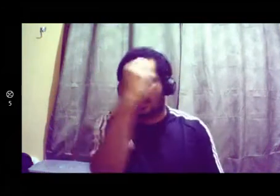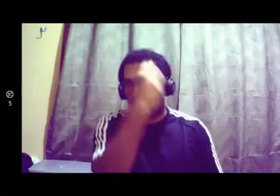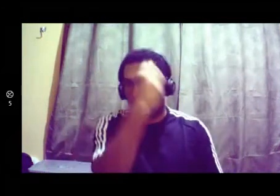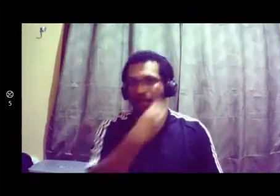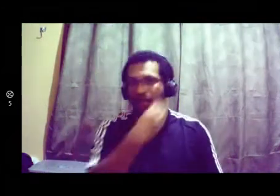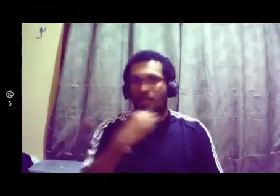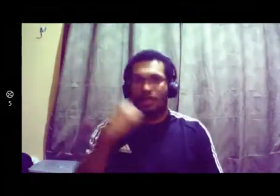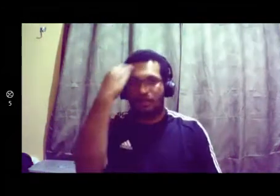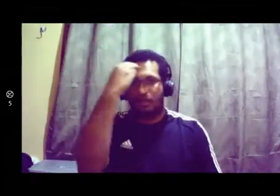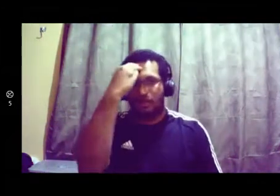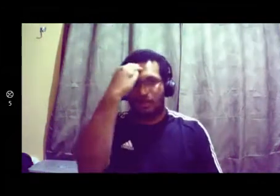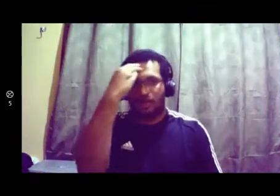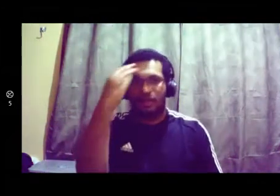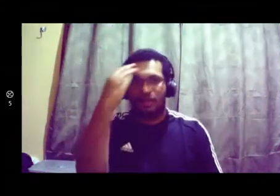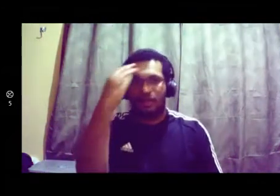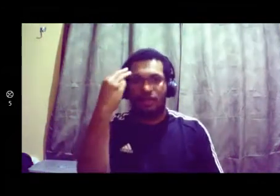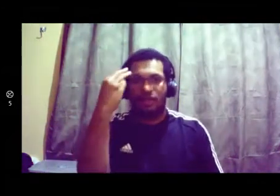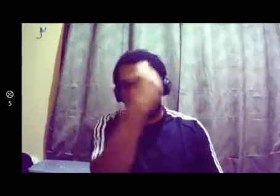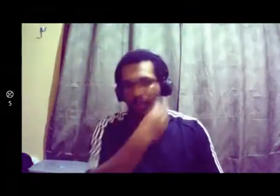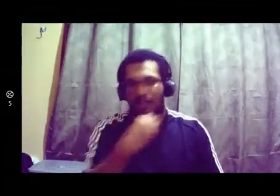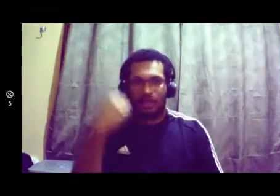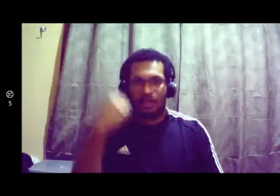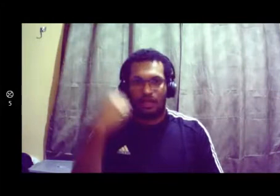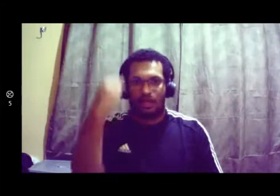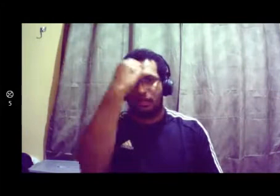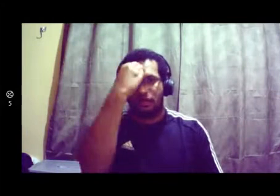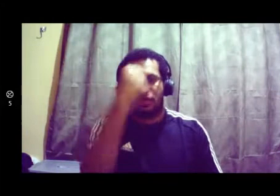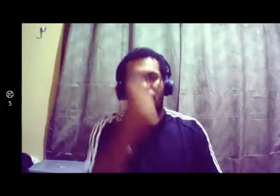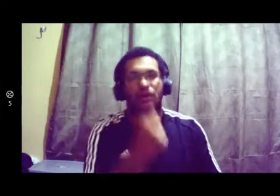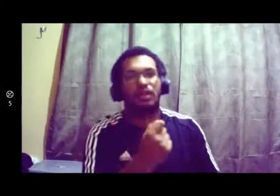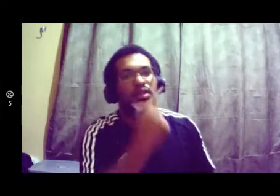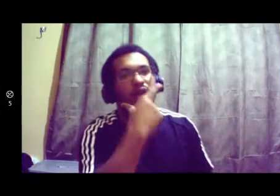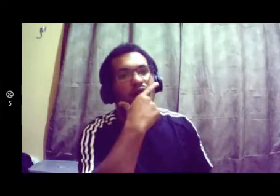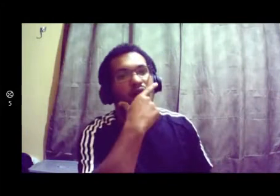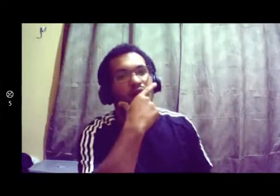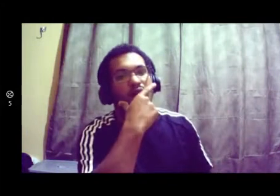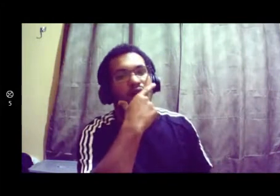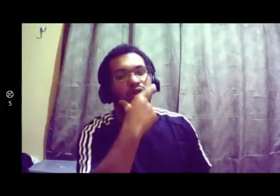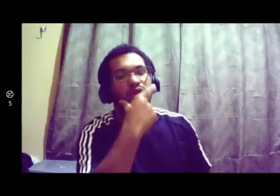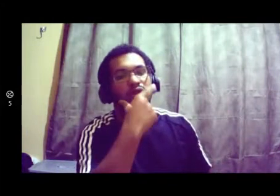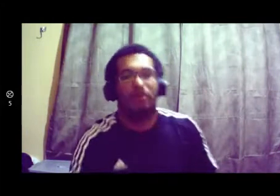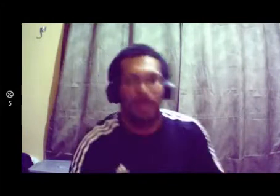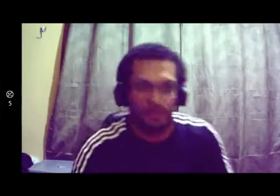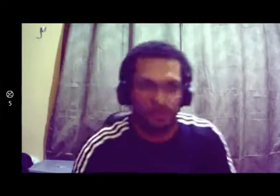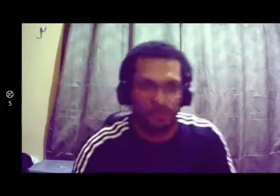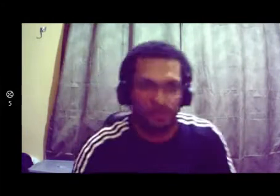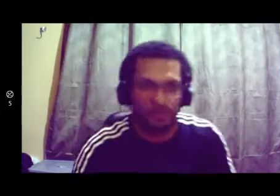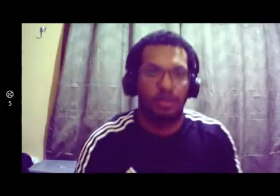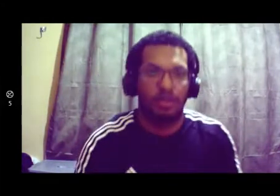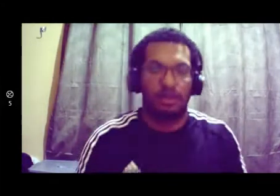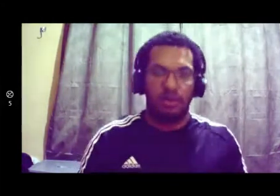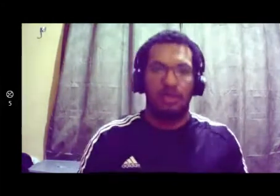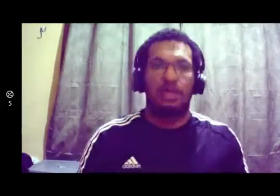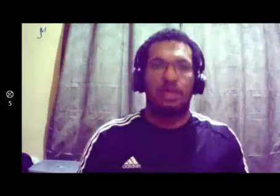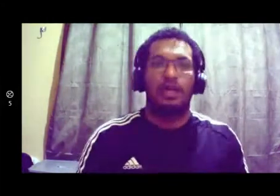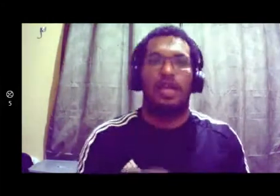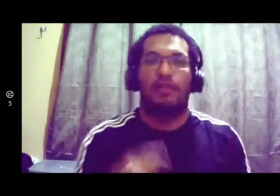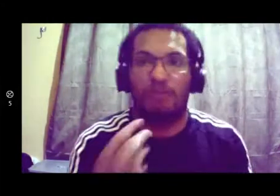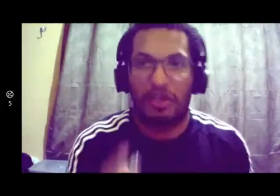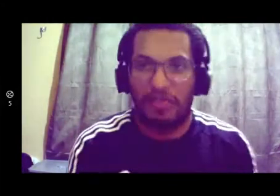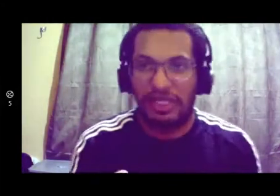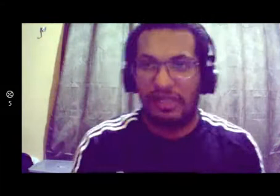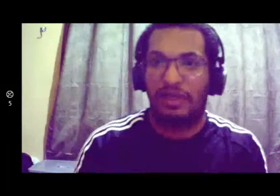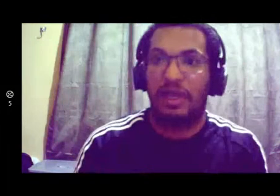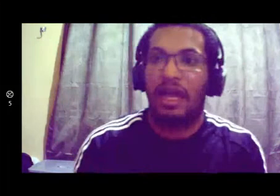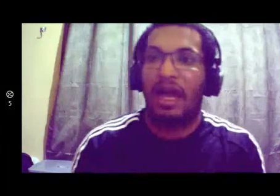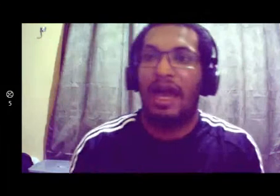de 3 em 3 horas, toma o remédio. Tá bom? E aí você